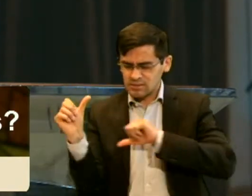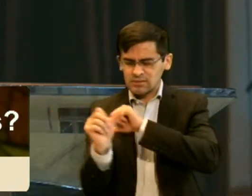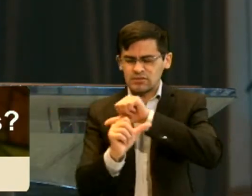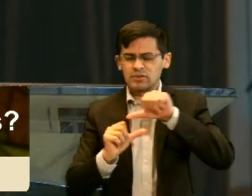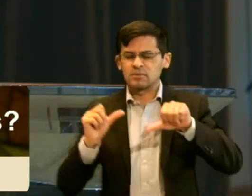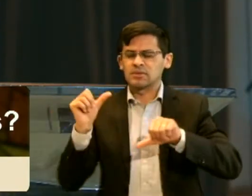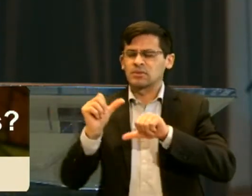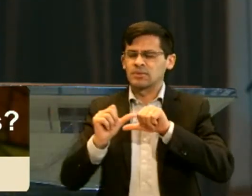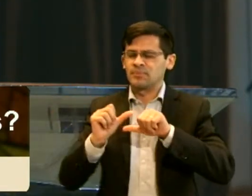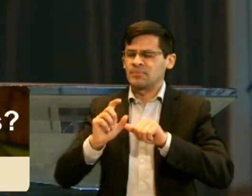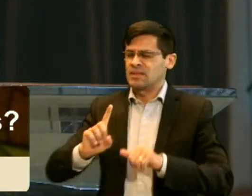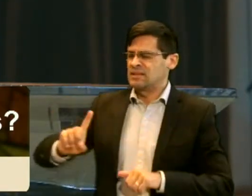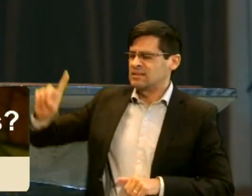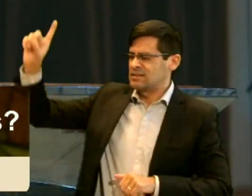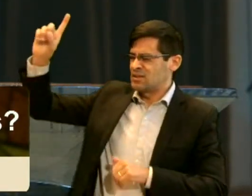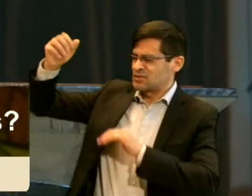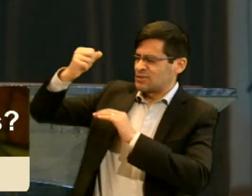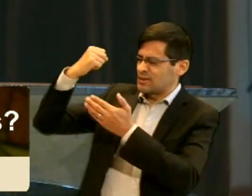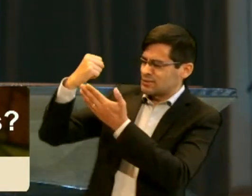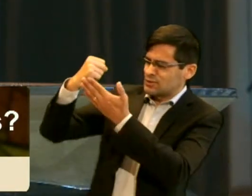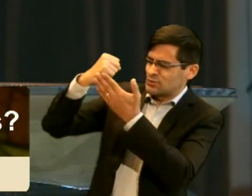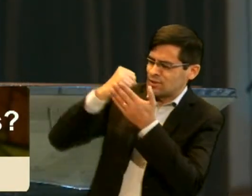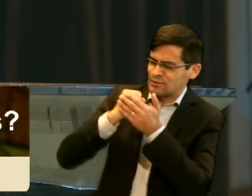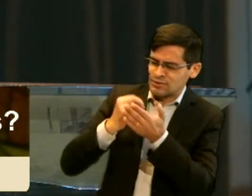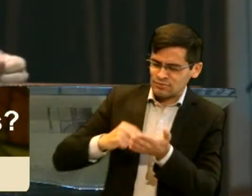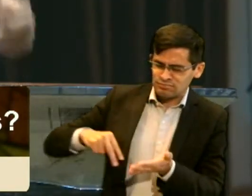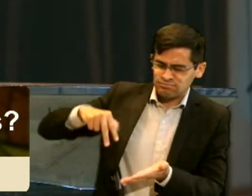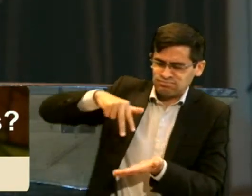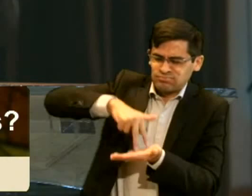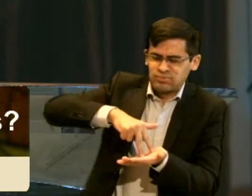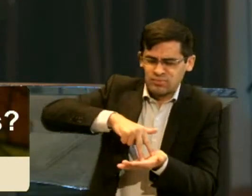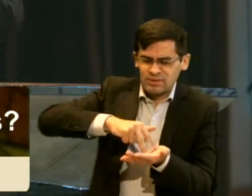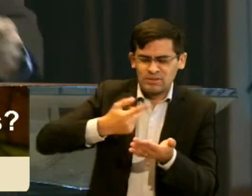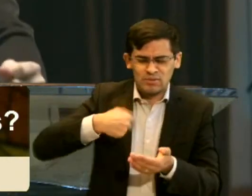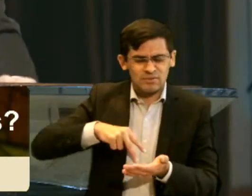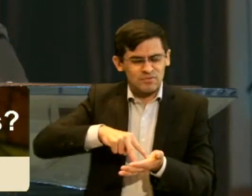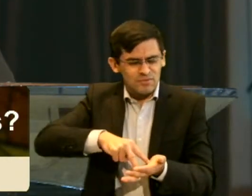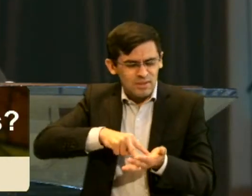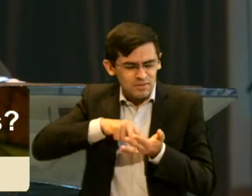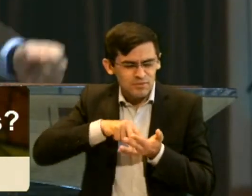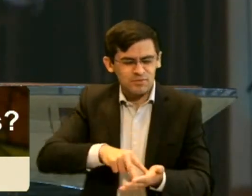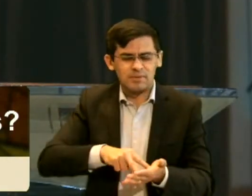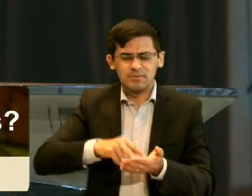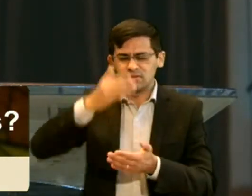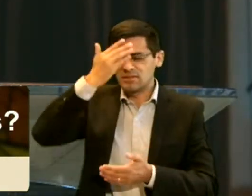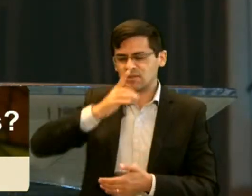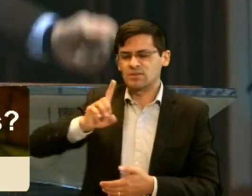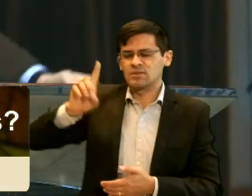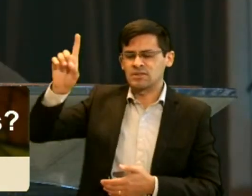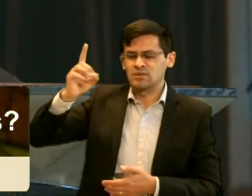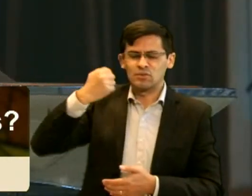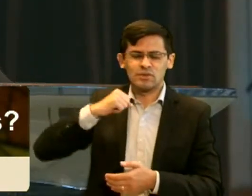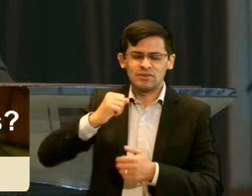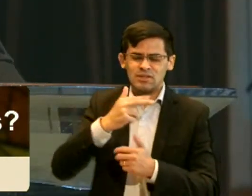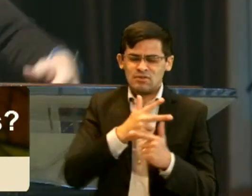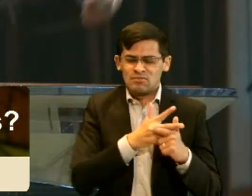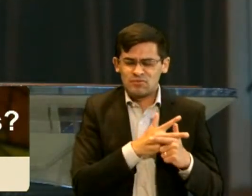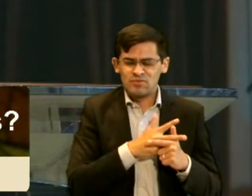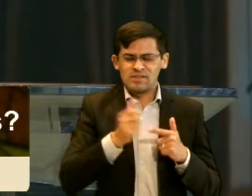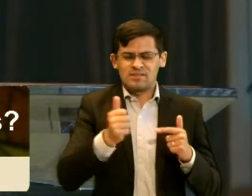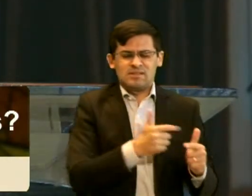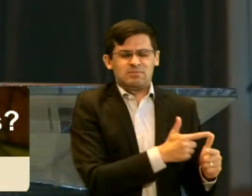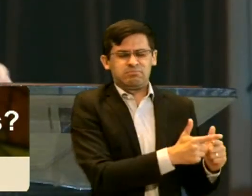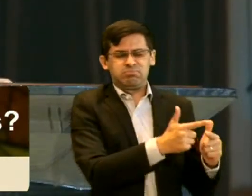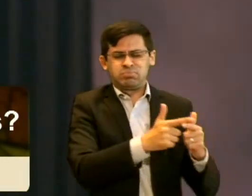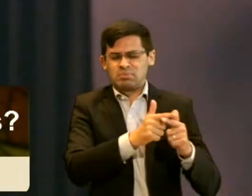Senhor vai levantar o teu povo. Nós vamos passar pela crise, nós vamos ficar de pé, nós vamos vencer batalhas,